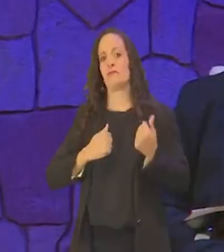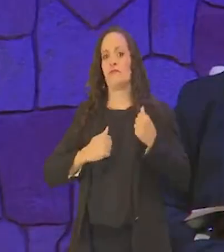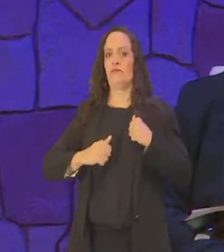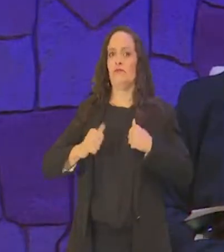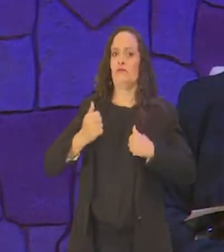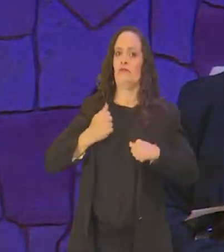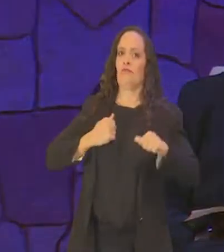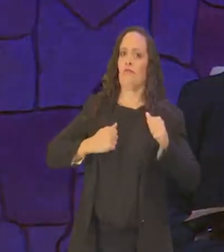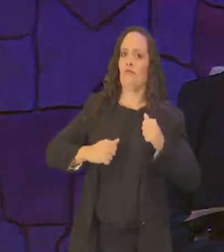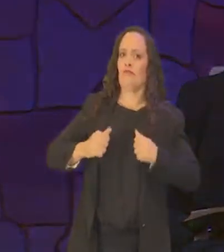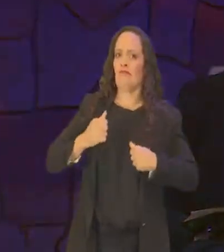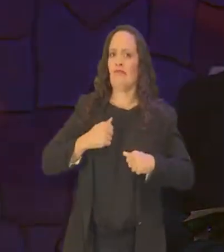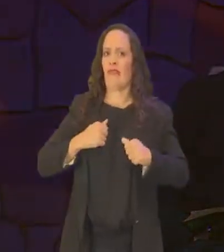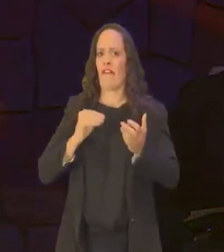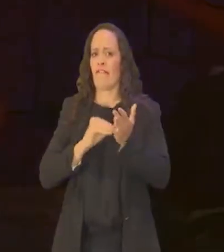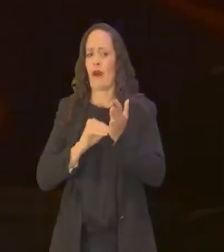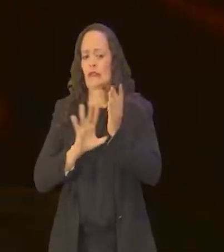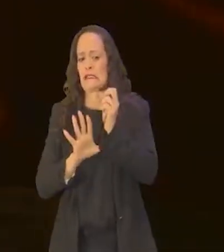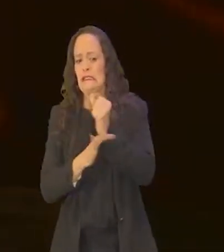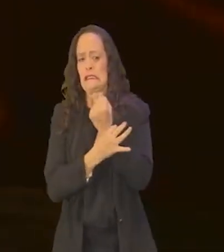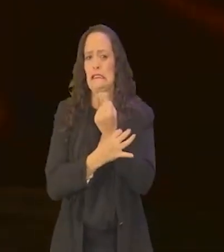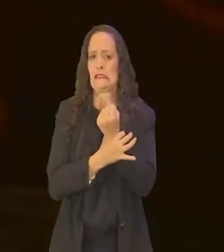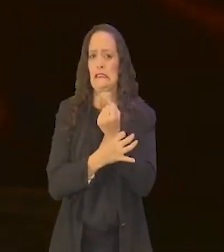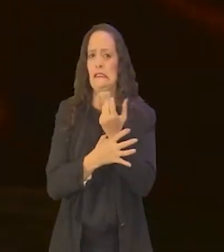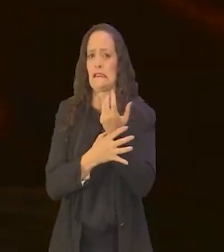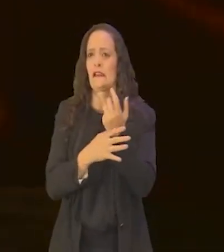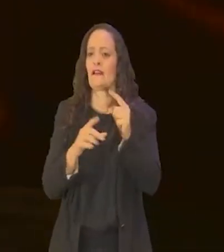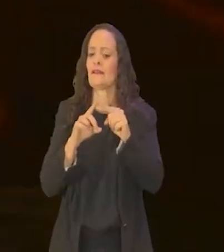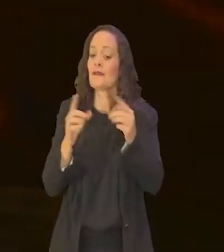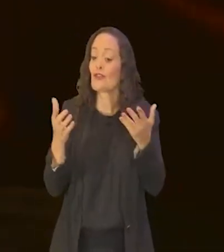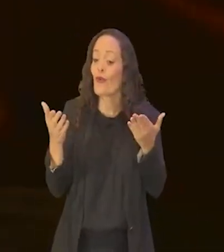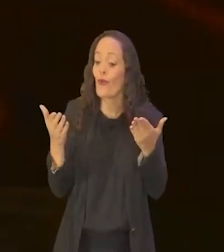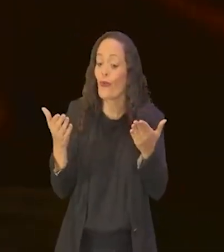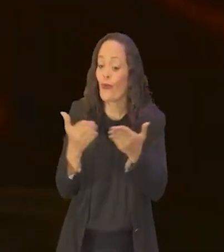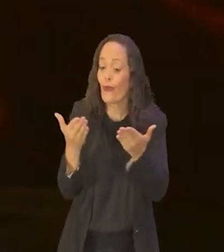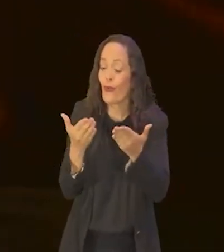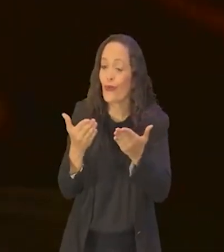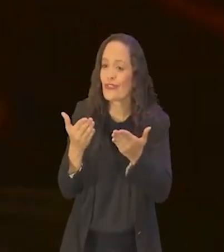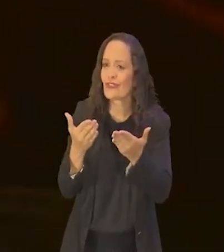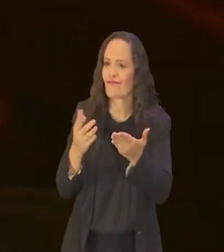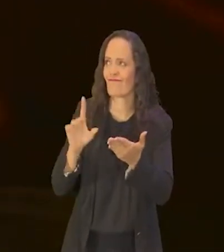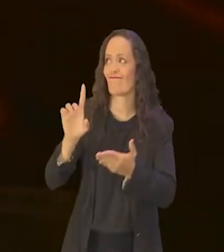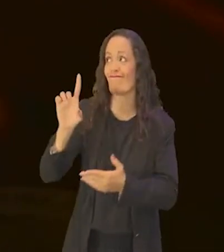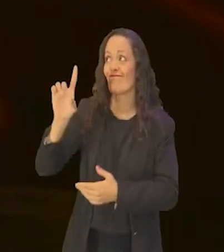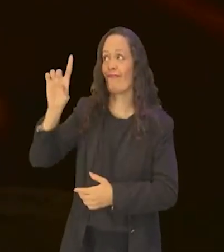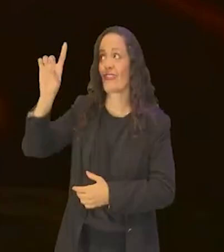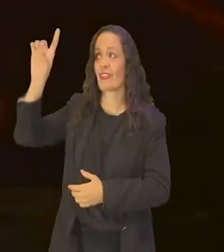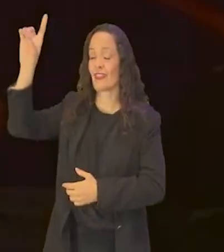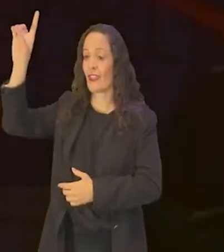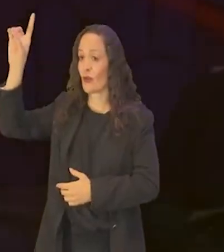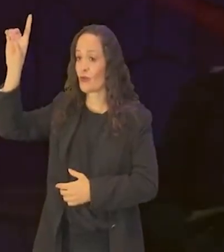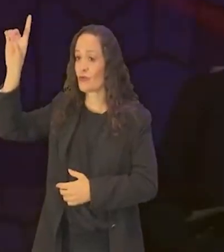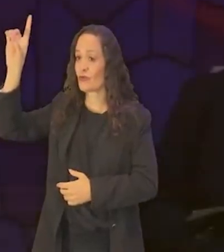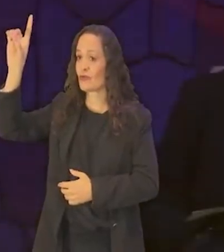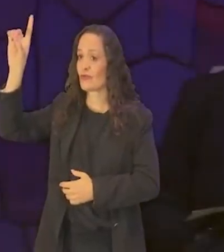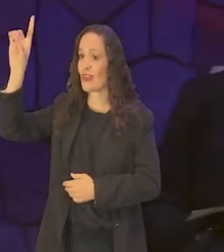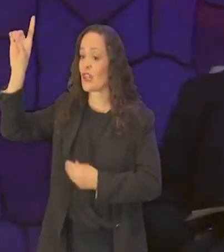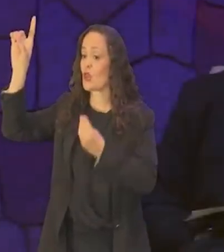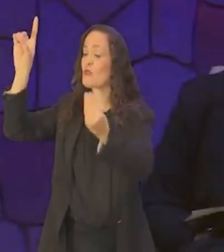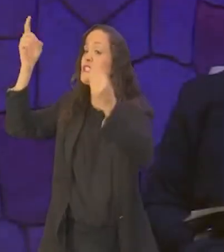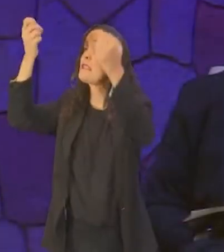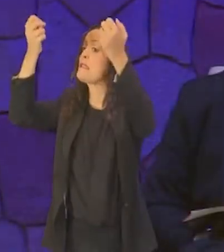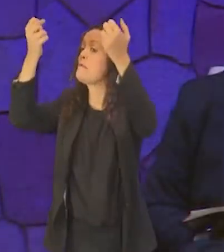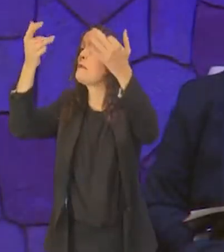ansioso, inseguro, mas hoje Deus não está nos dando uma